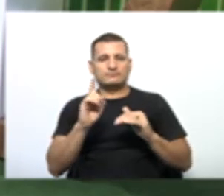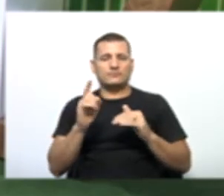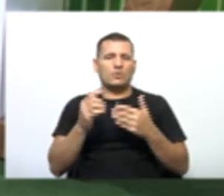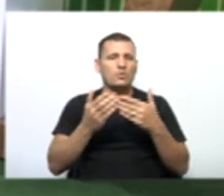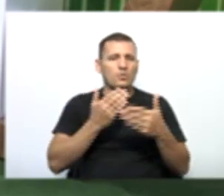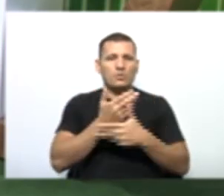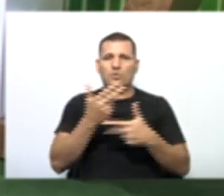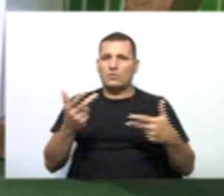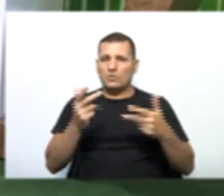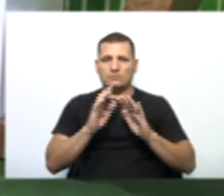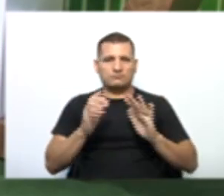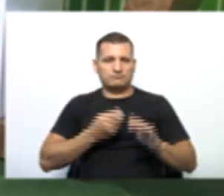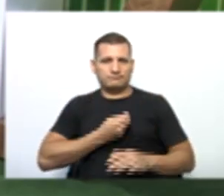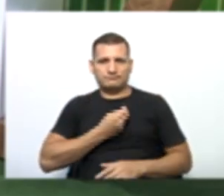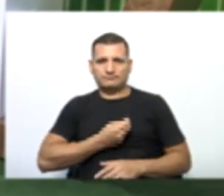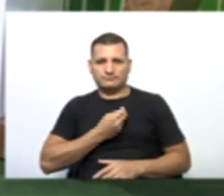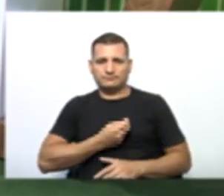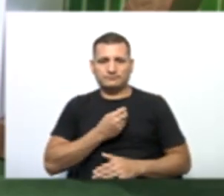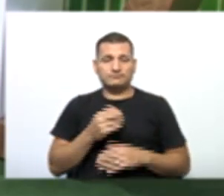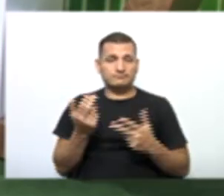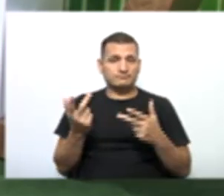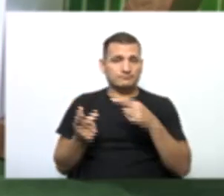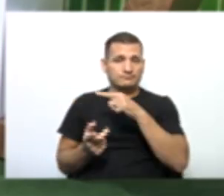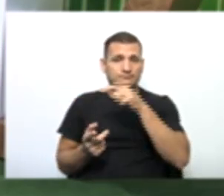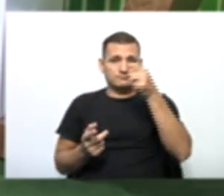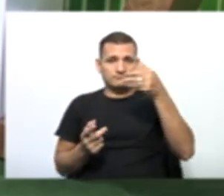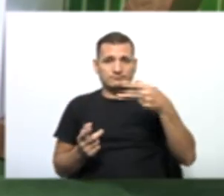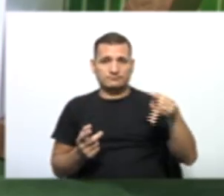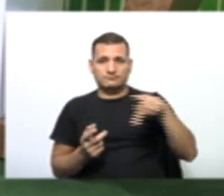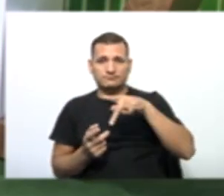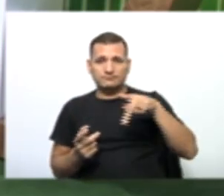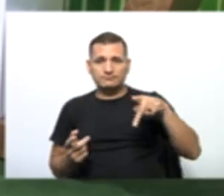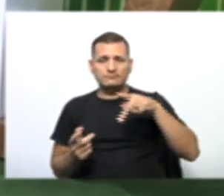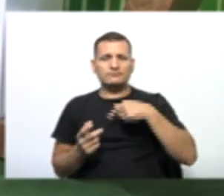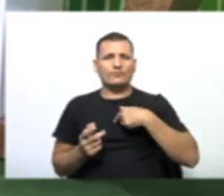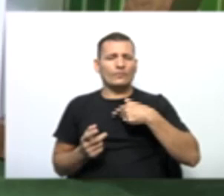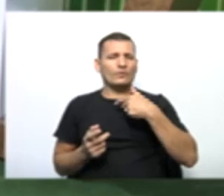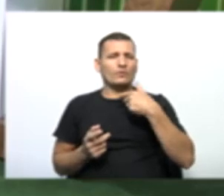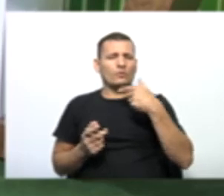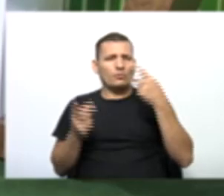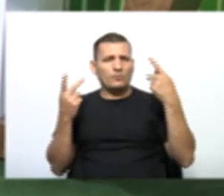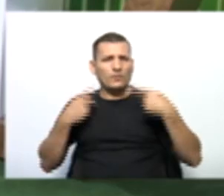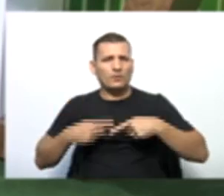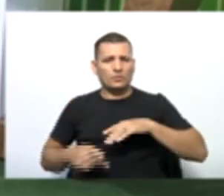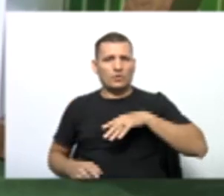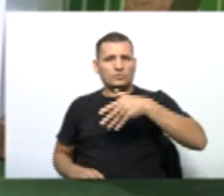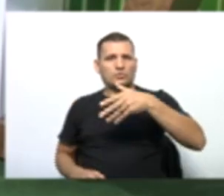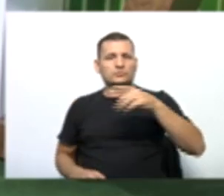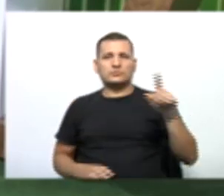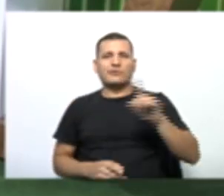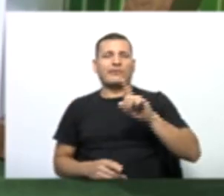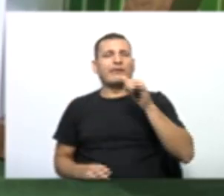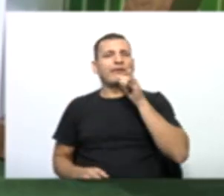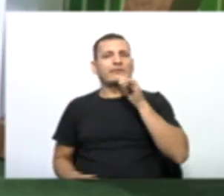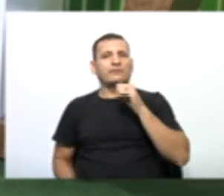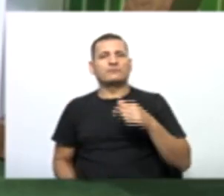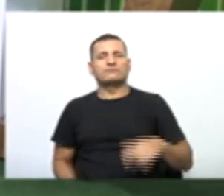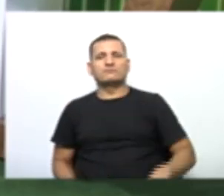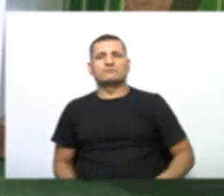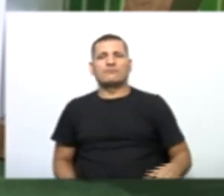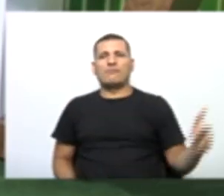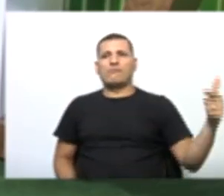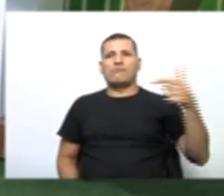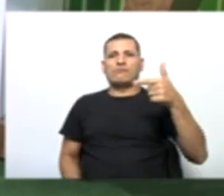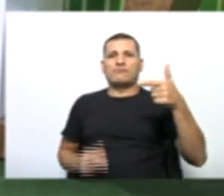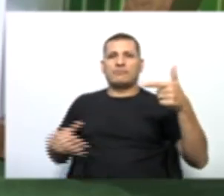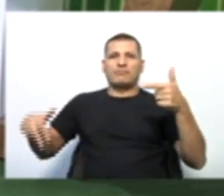dia a dia, na verdade. Exatamente. Né? Como o professor bem lembrou, o homem corajoso não é aquele cara que se mete na frente de uma arma, o cara...